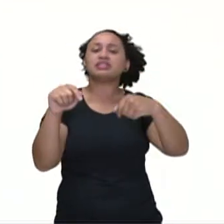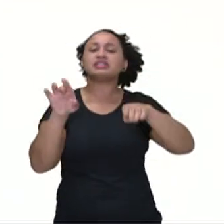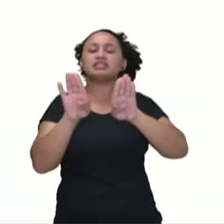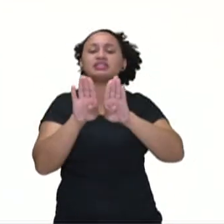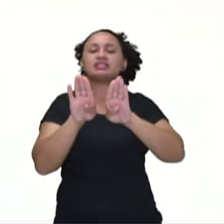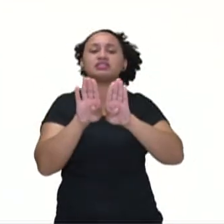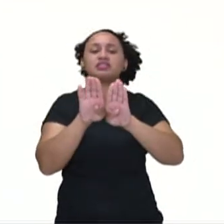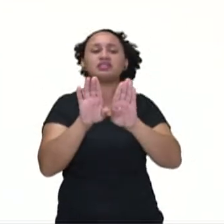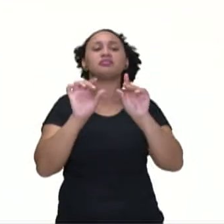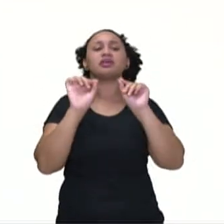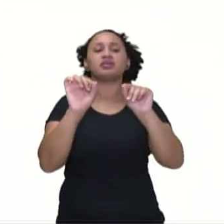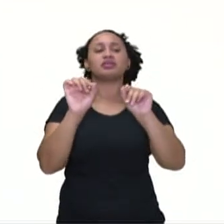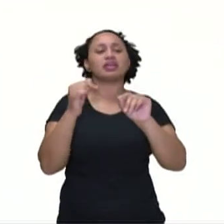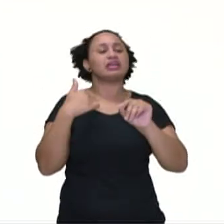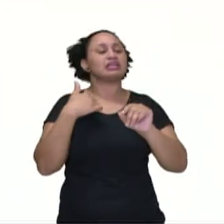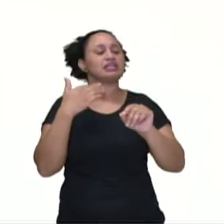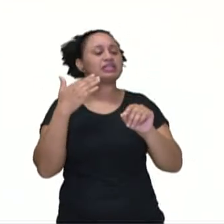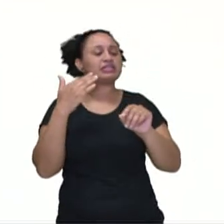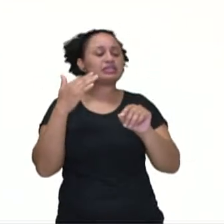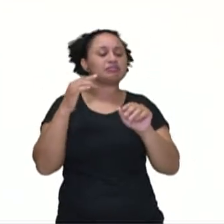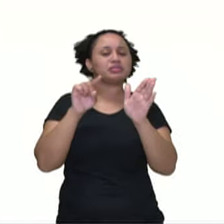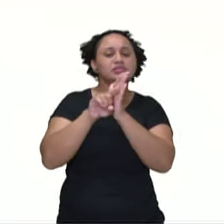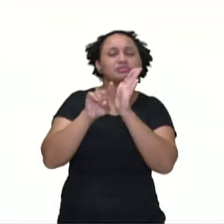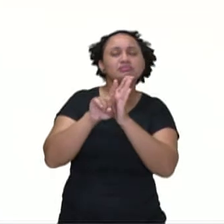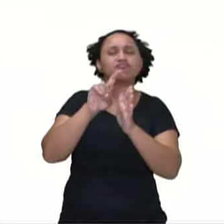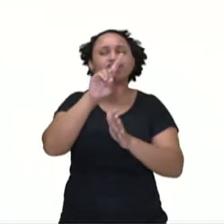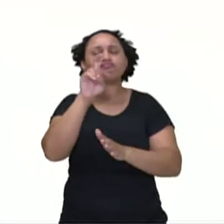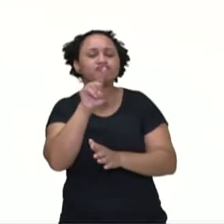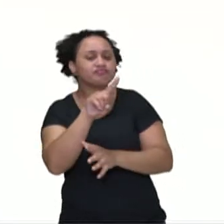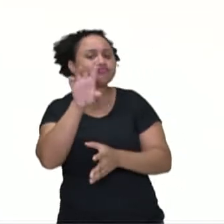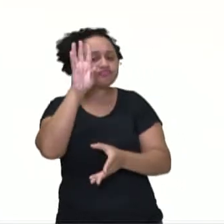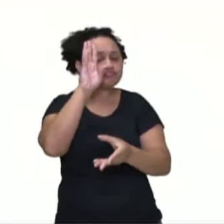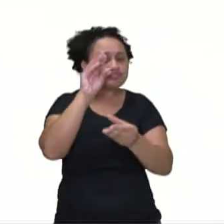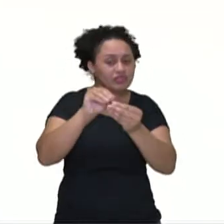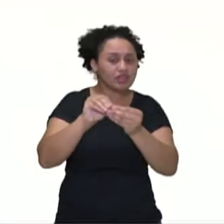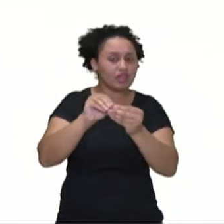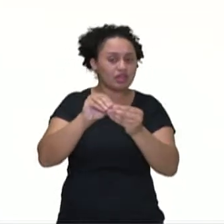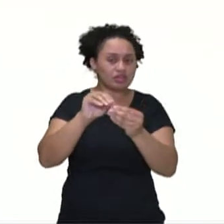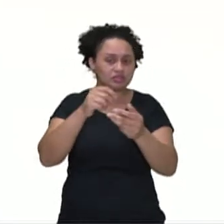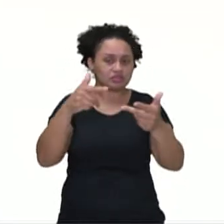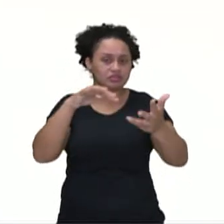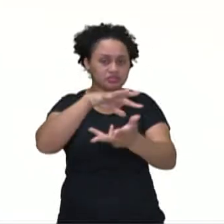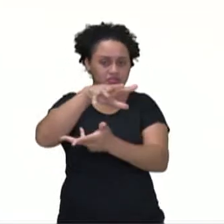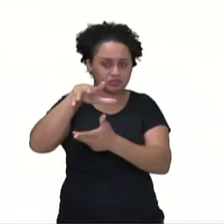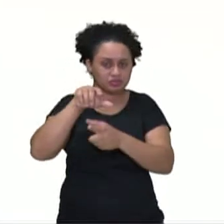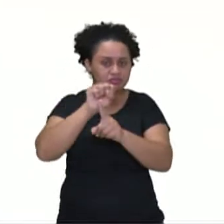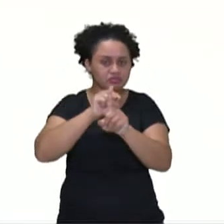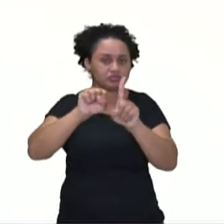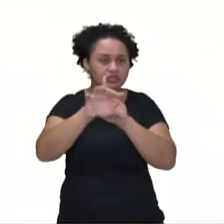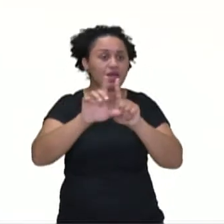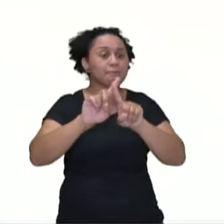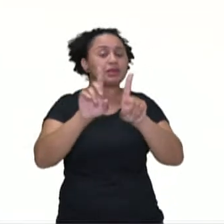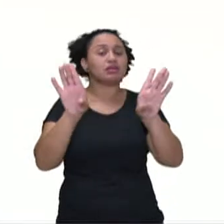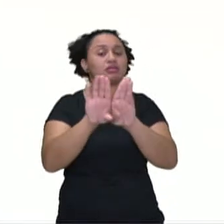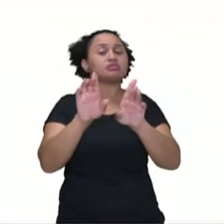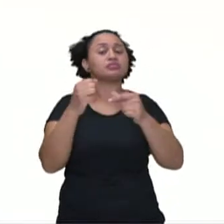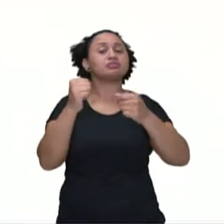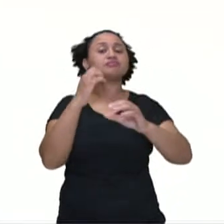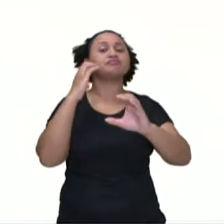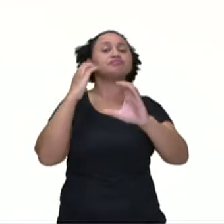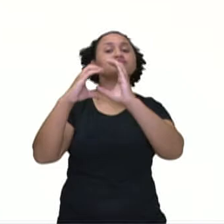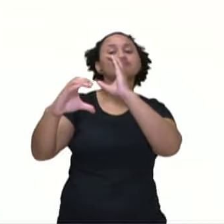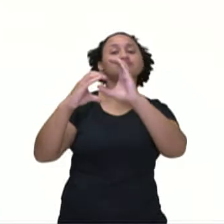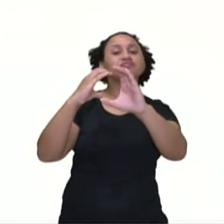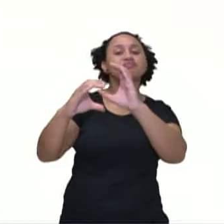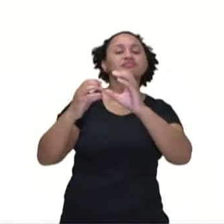ao mundo, questioná-lo, compreendê-lo. É preciso também saber comunicar,